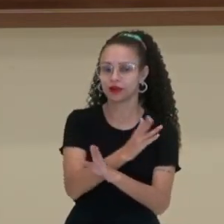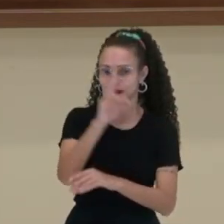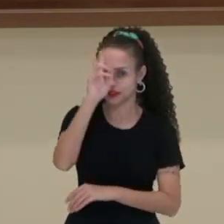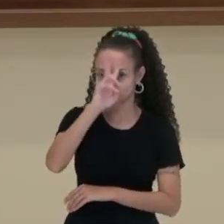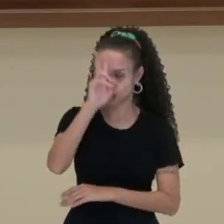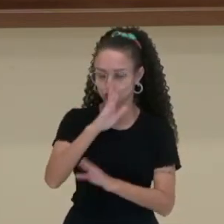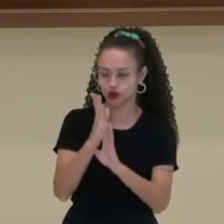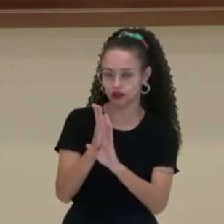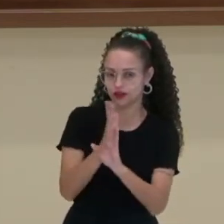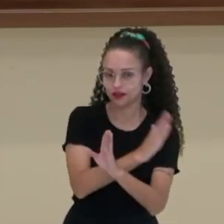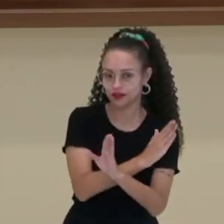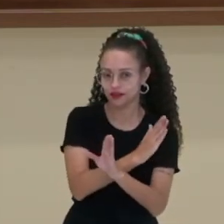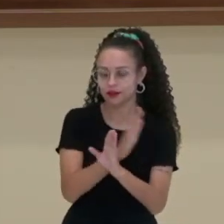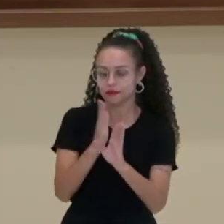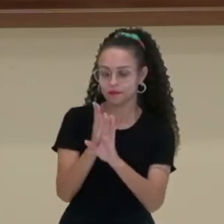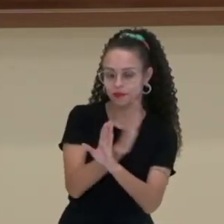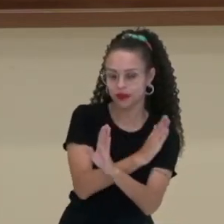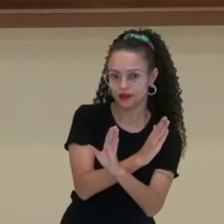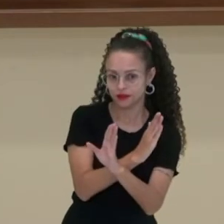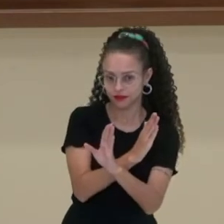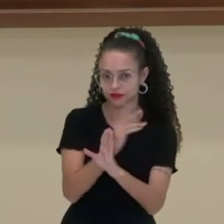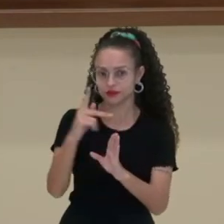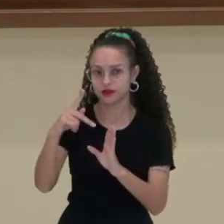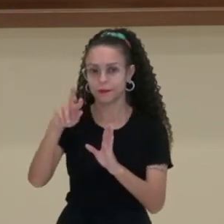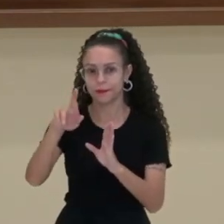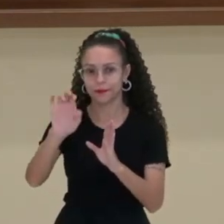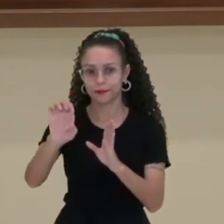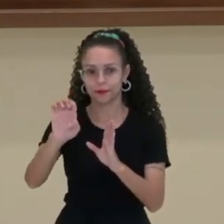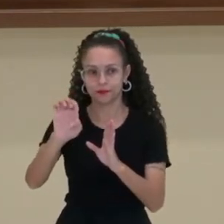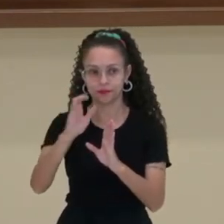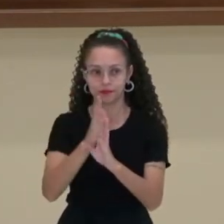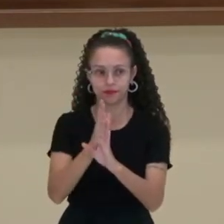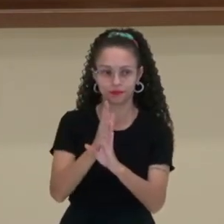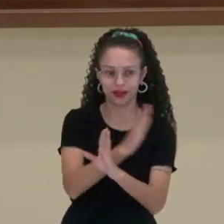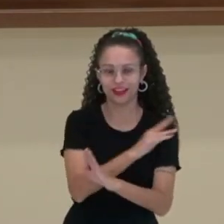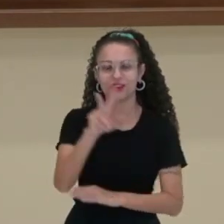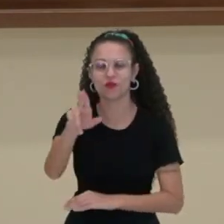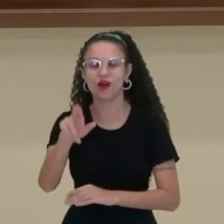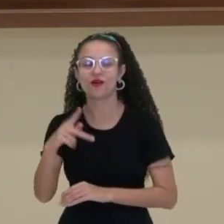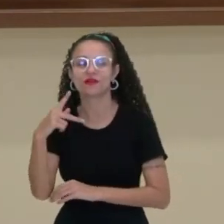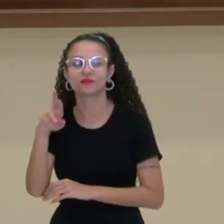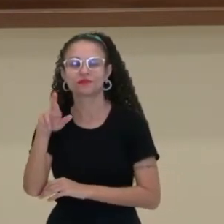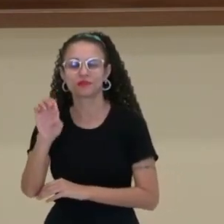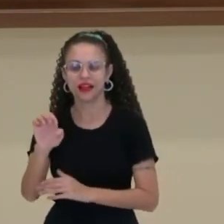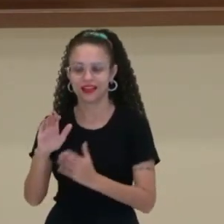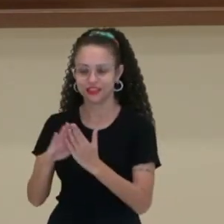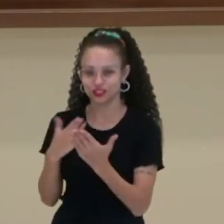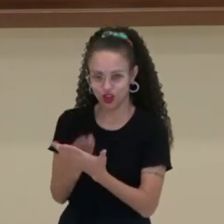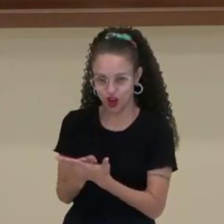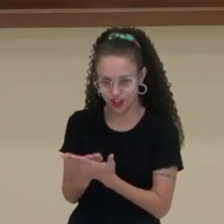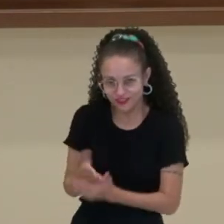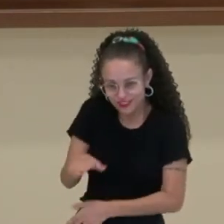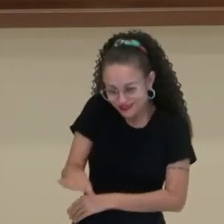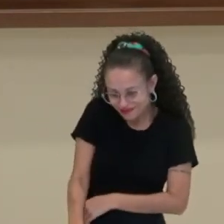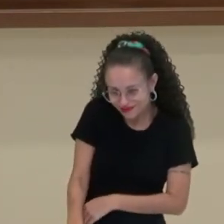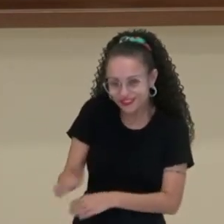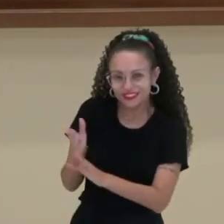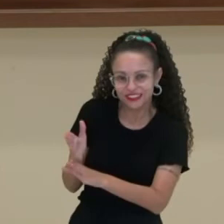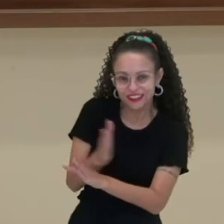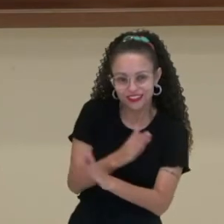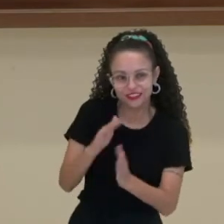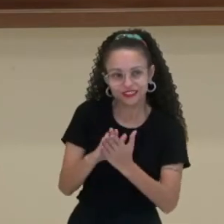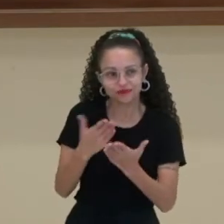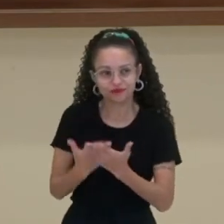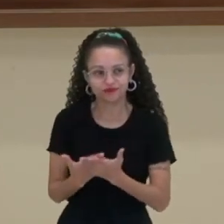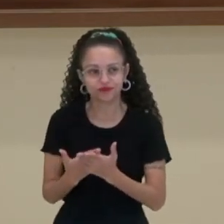Tipo pré-escola, vem antes da escola, pré-escolinha. Quando vocês são bem pequenininhos lá, vocês lembram lá? Aí vocês entram para a escola. Pré-escolinha